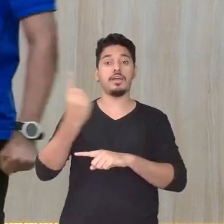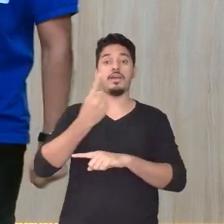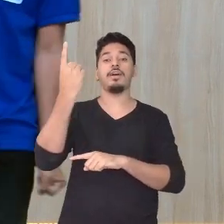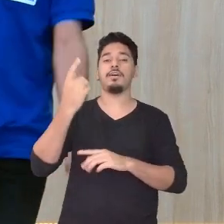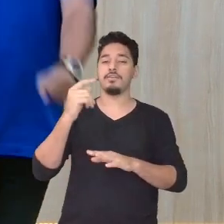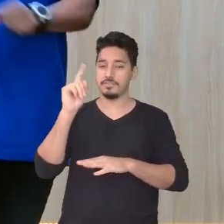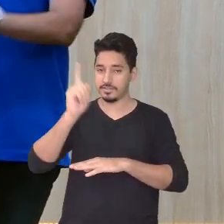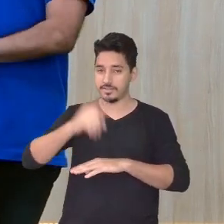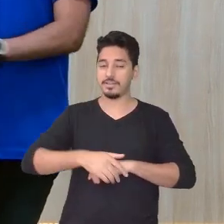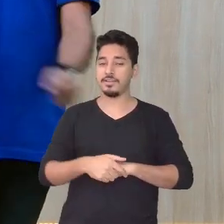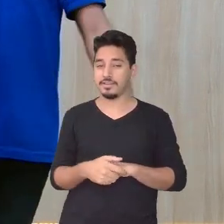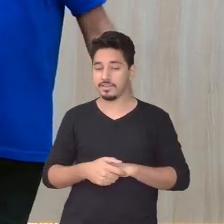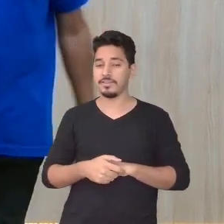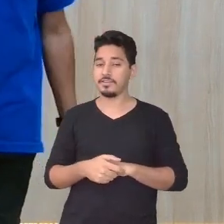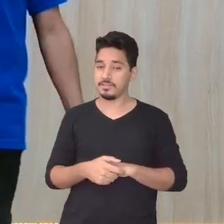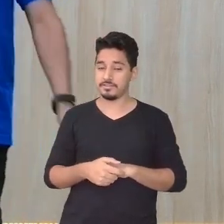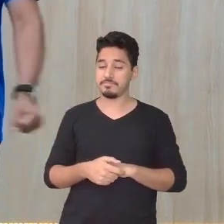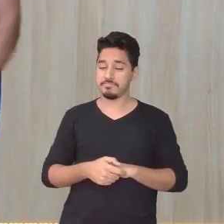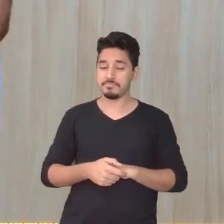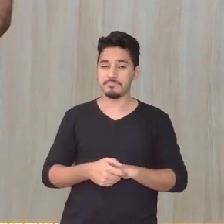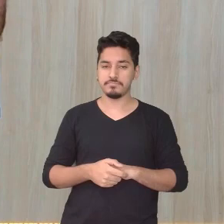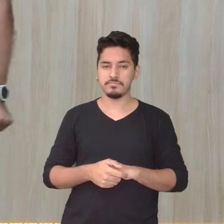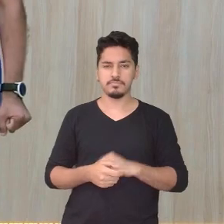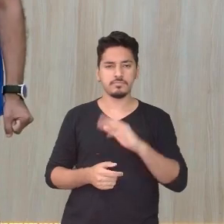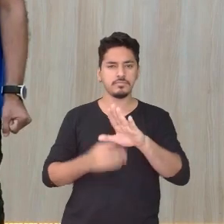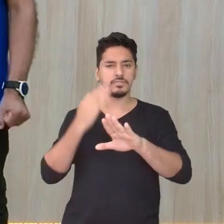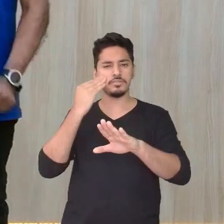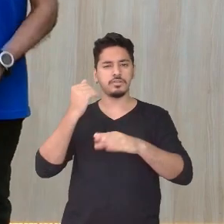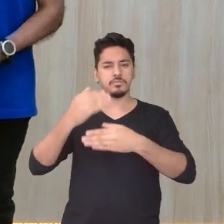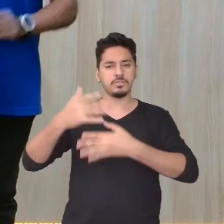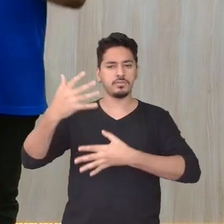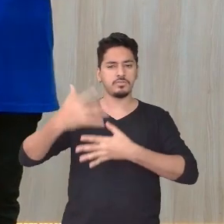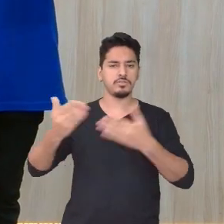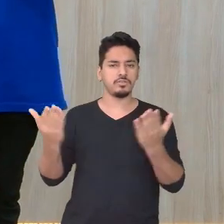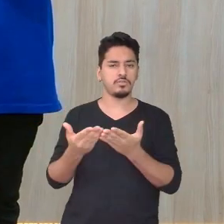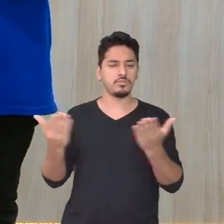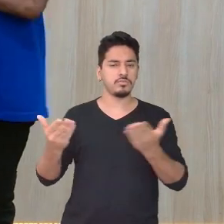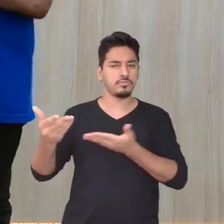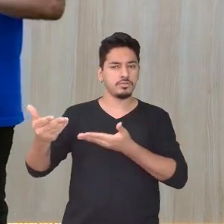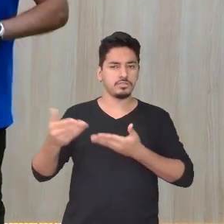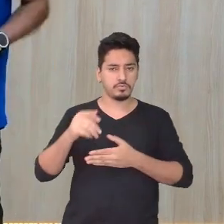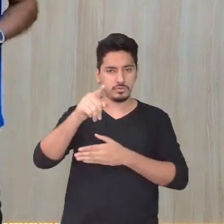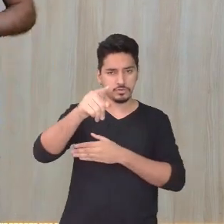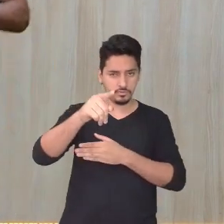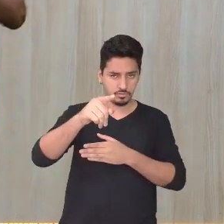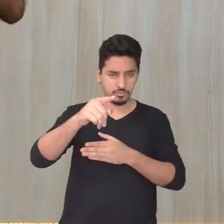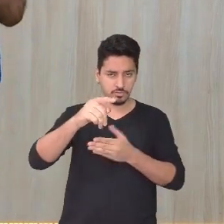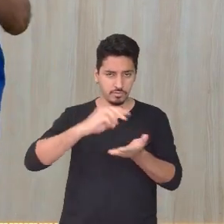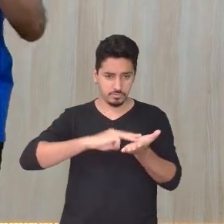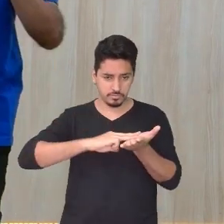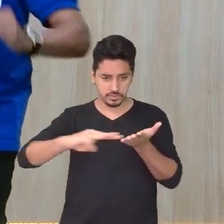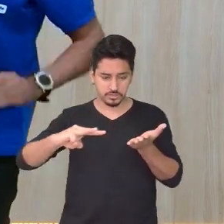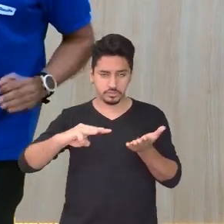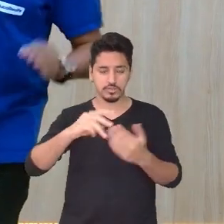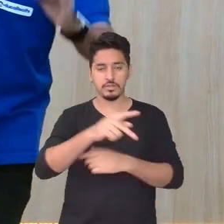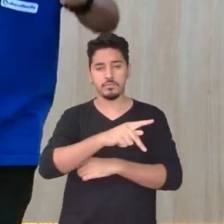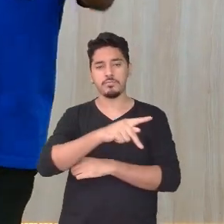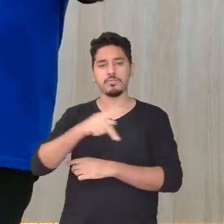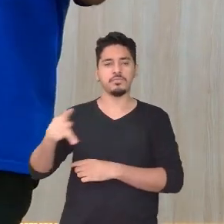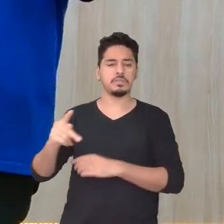esse mesmo. Isso. E você sabe quem está no chat hoje para receber a tua mensagem? A